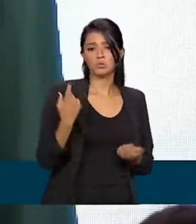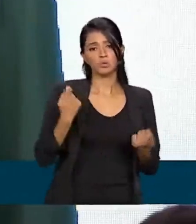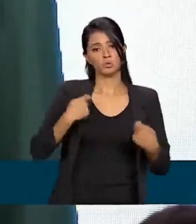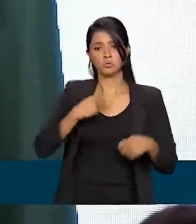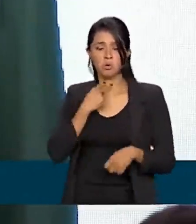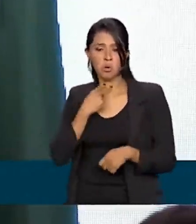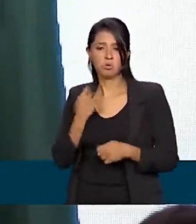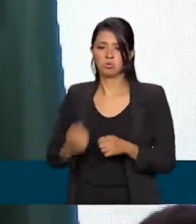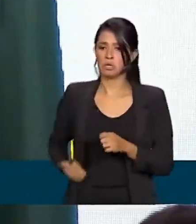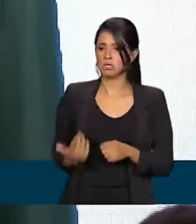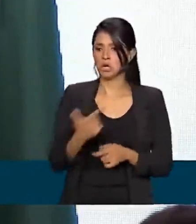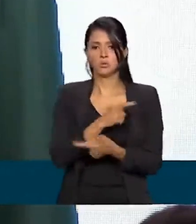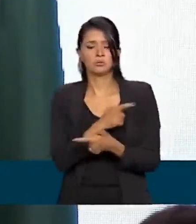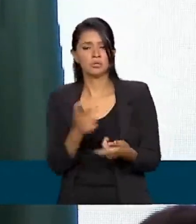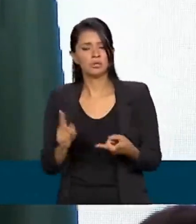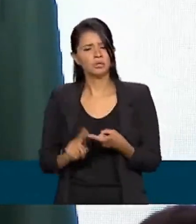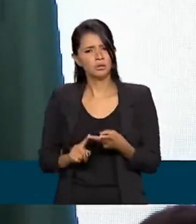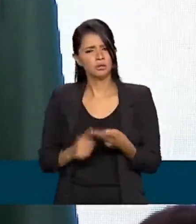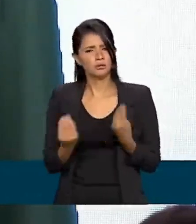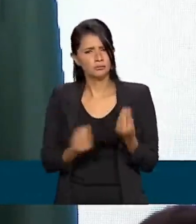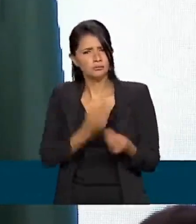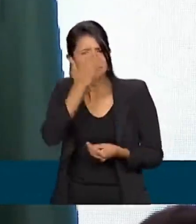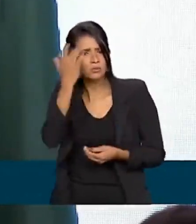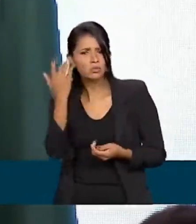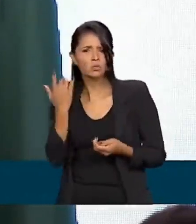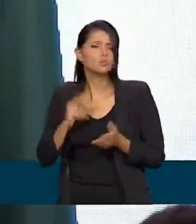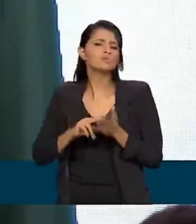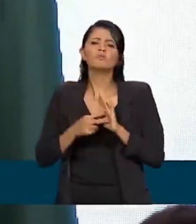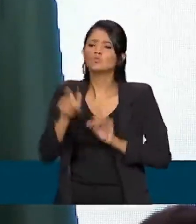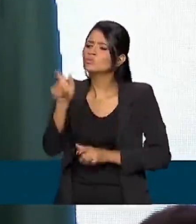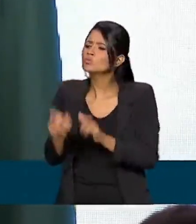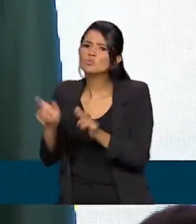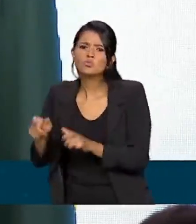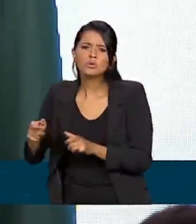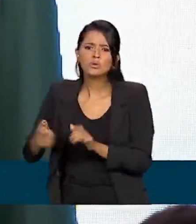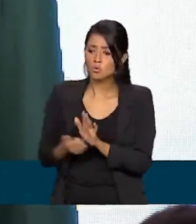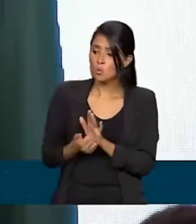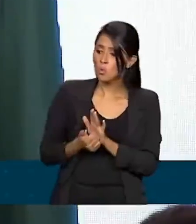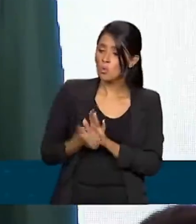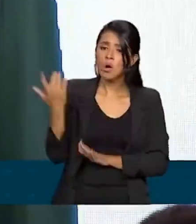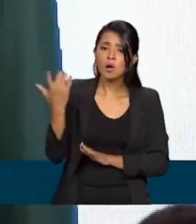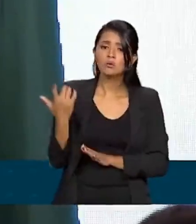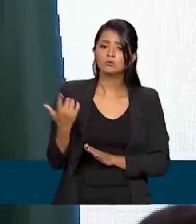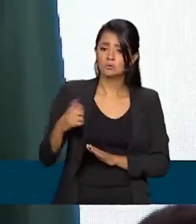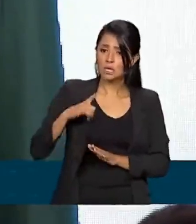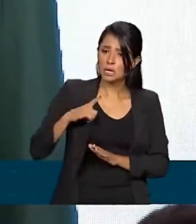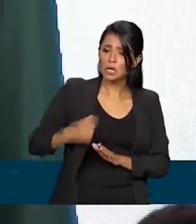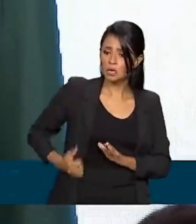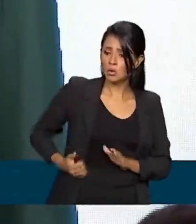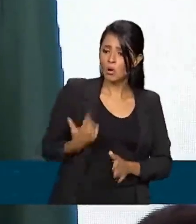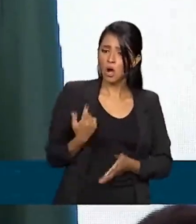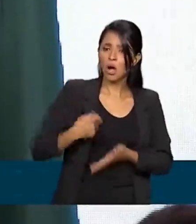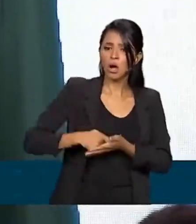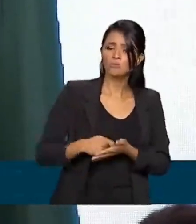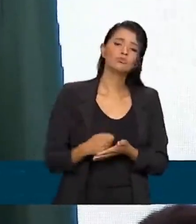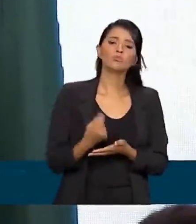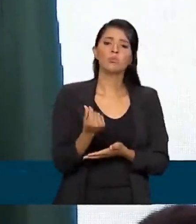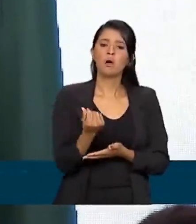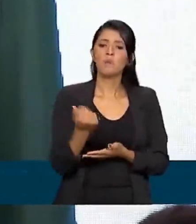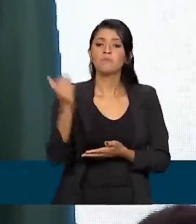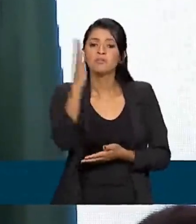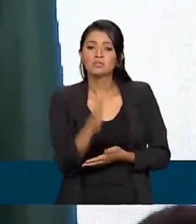pode gastar, não tem mais como gastar. As pessoas significam o quanto gastou a gente, quanto custou ao Brasil